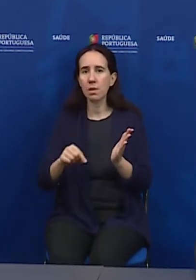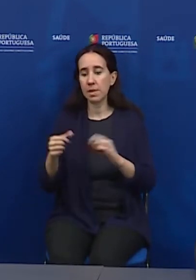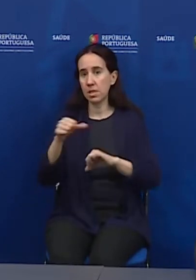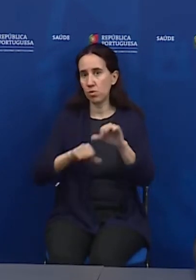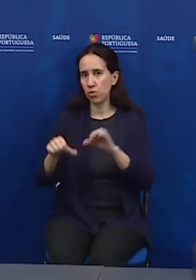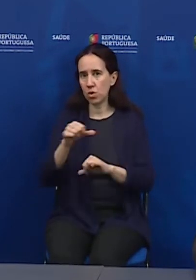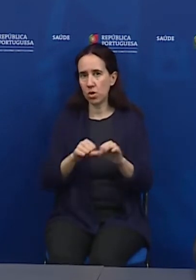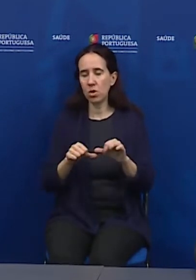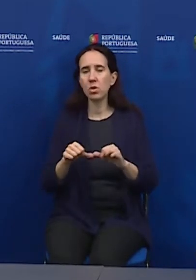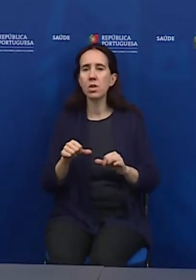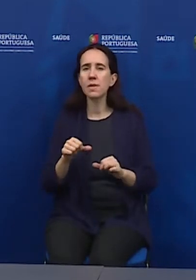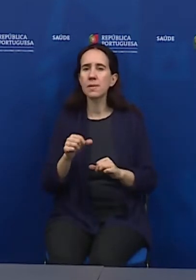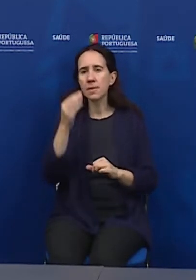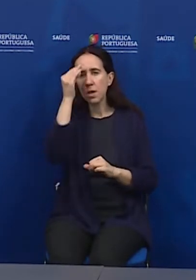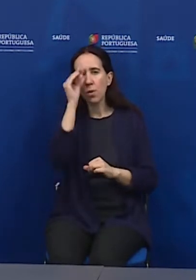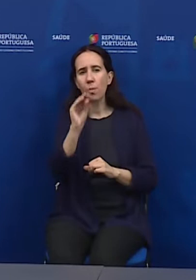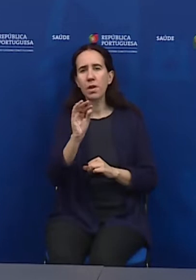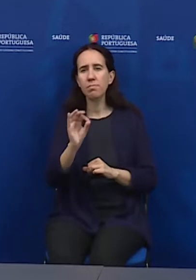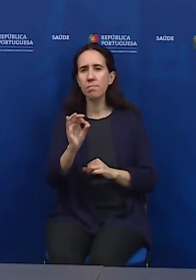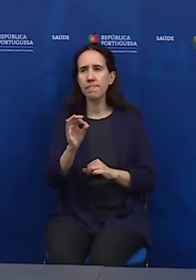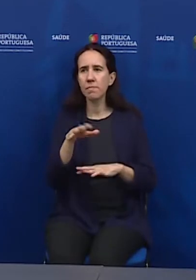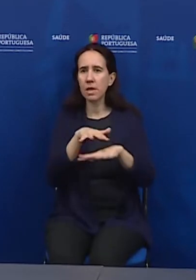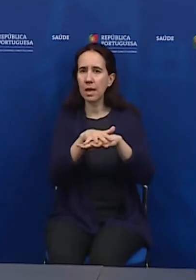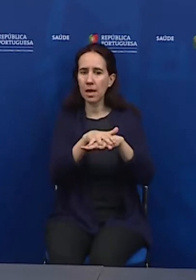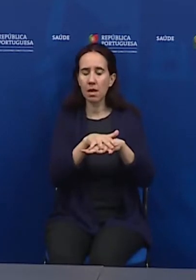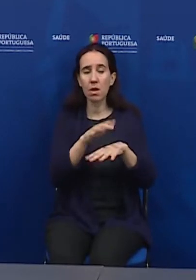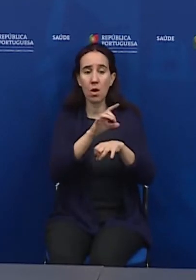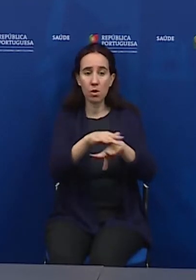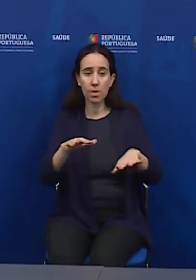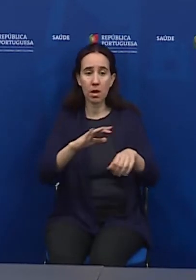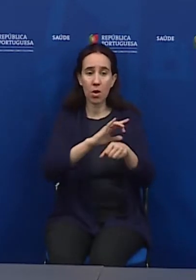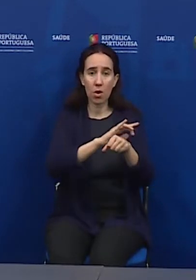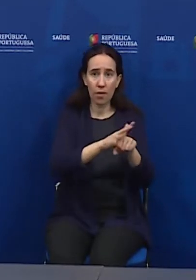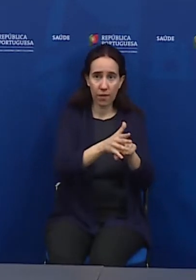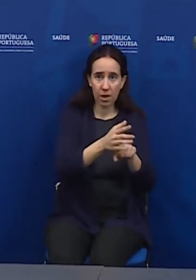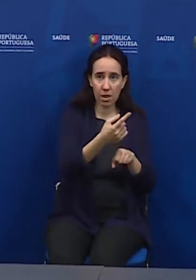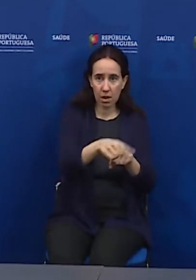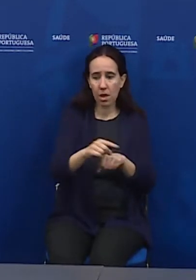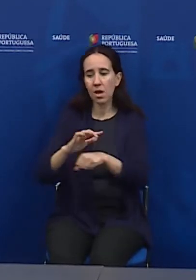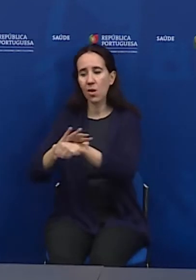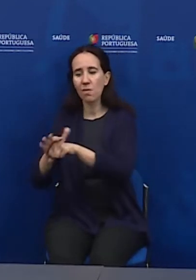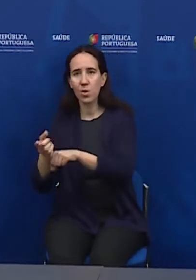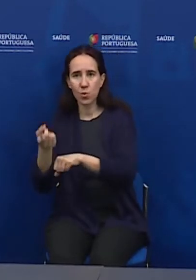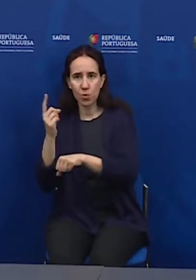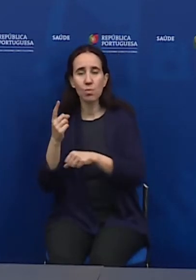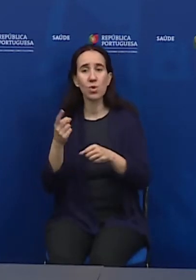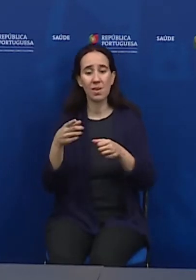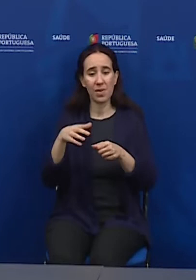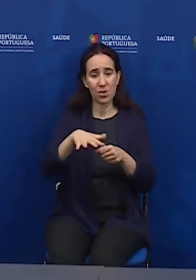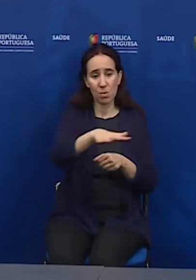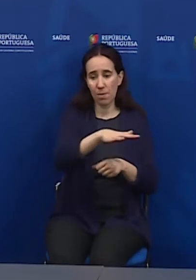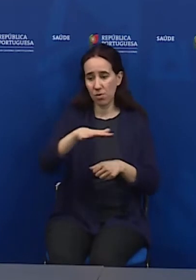cirurgias. E recomendam, no fundo, a criação de redes de hospitais COVID e não COVID, tendo em conta que muitos dos espaços que estão